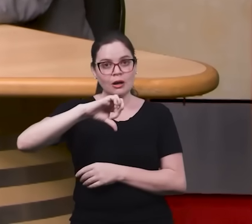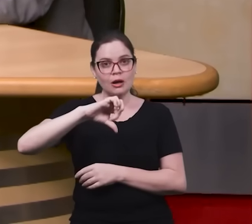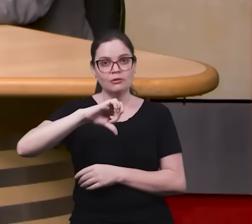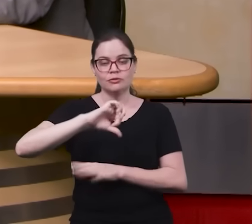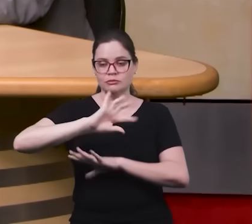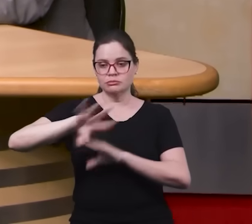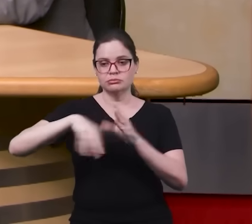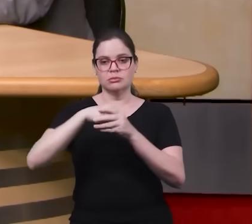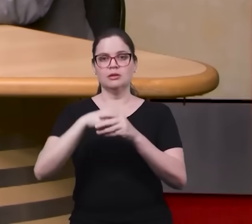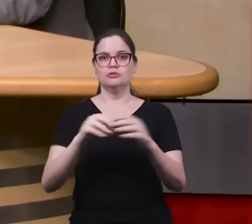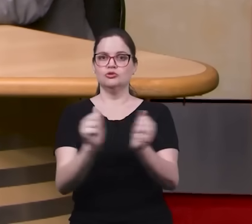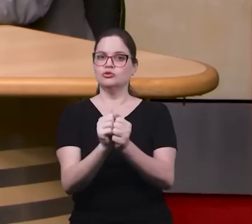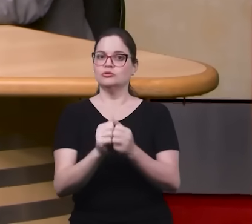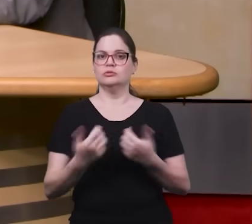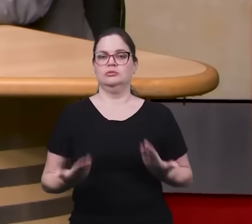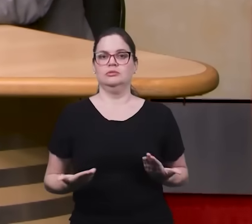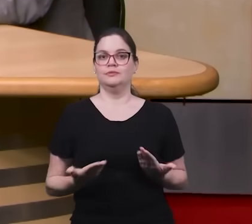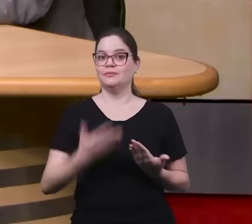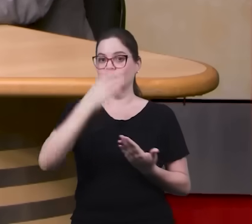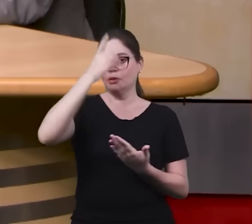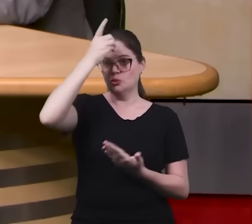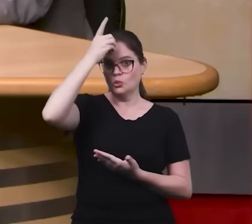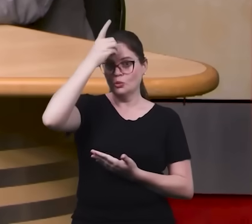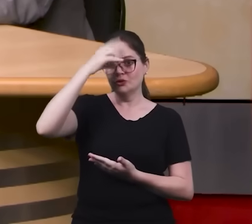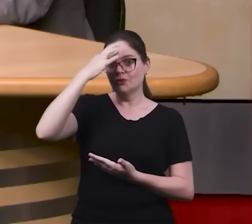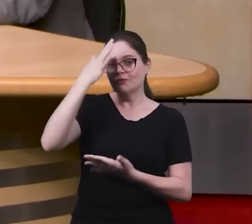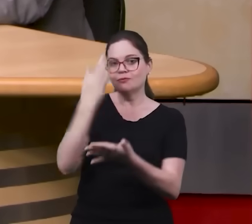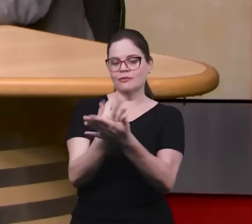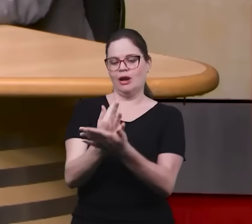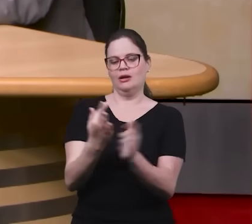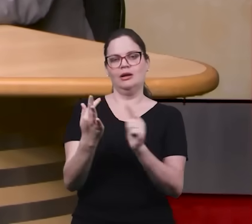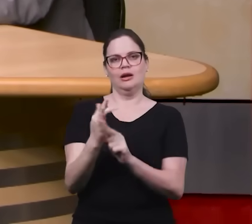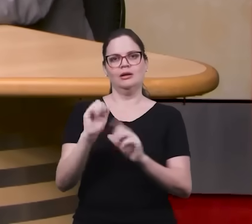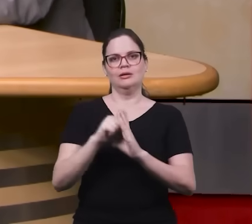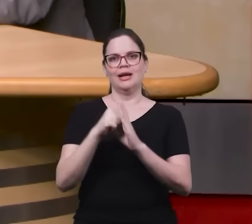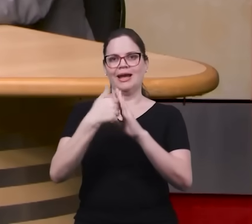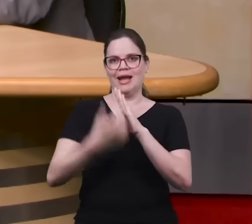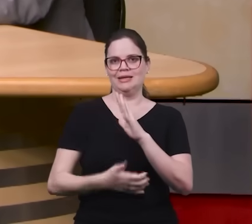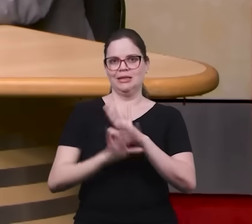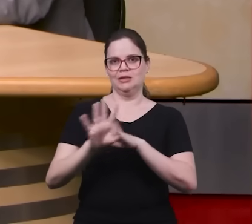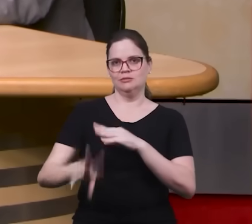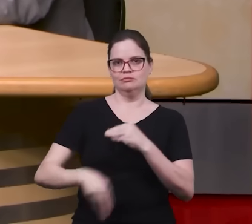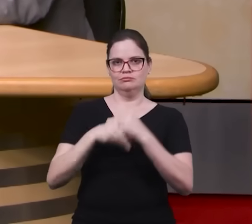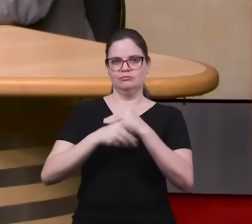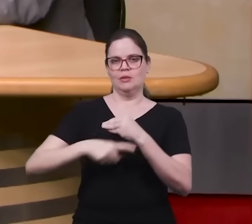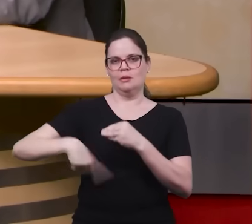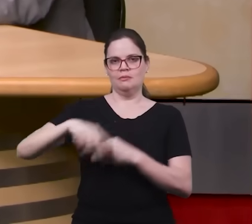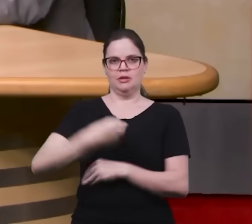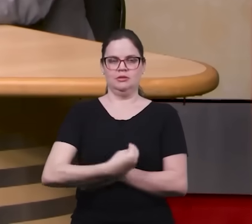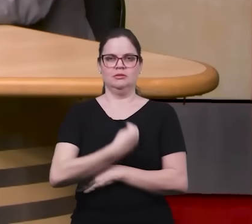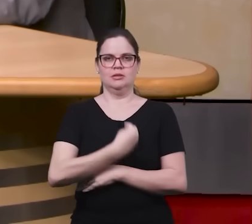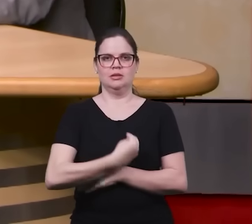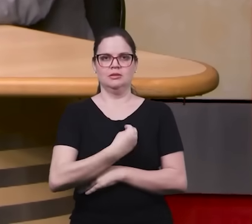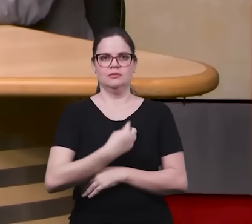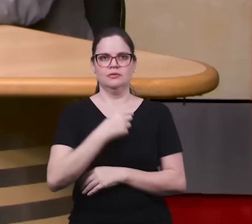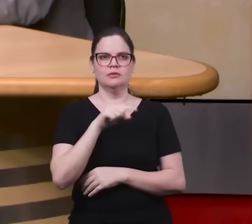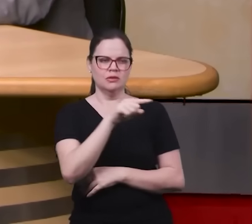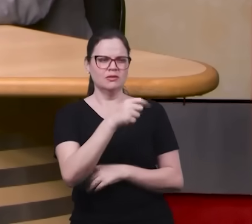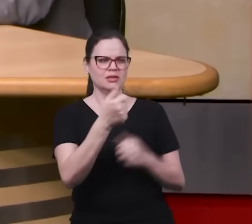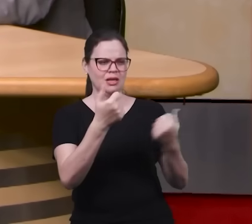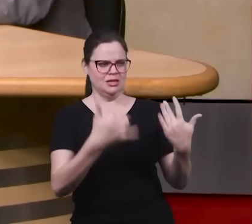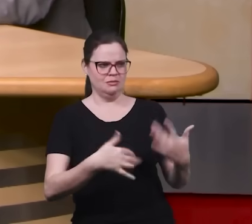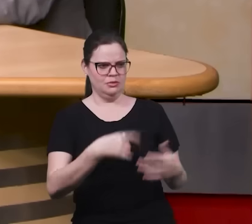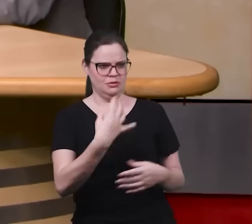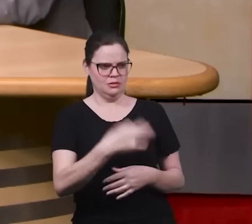9 estão juntos. É verdade. E o dom de fé, que é uma característica a mais, acho que foi você que